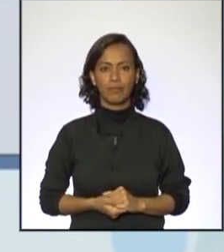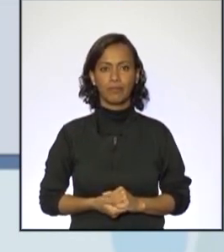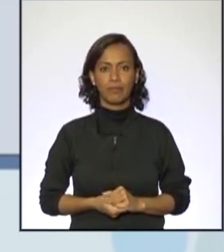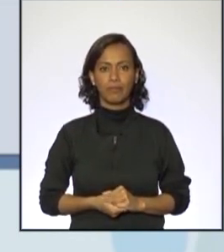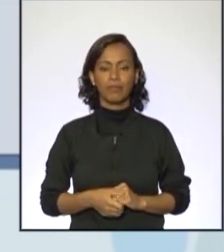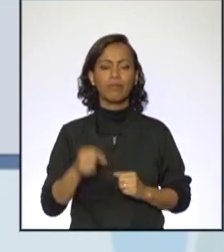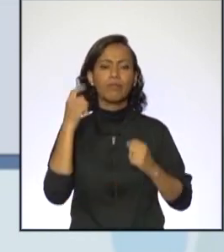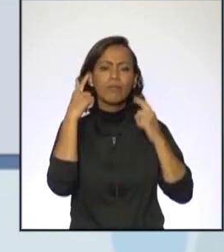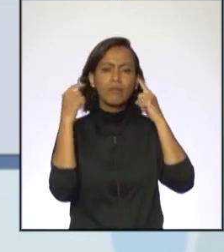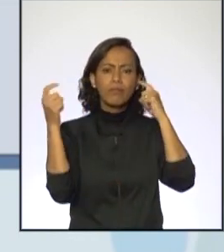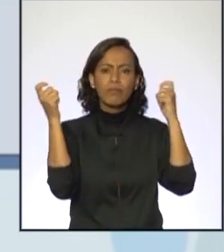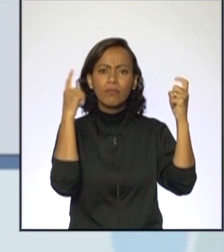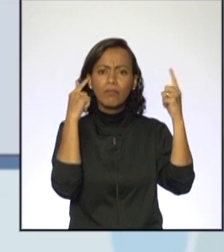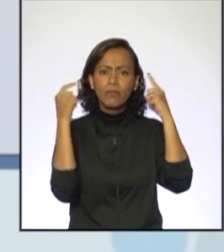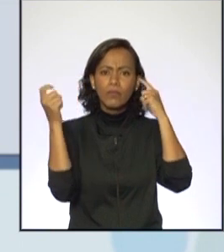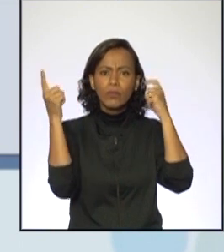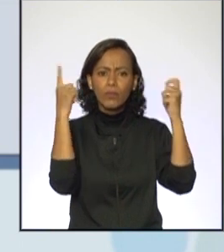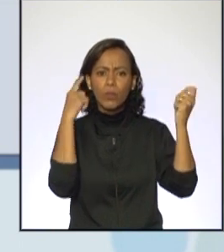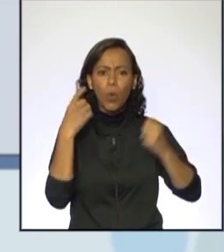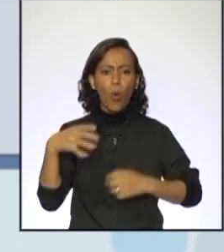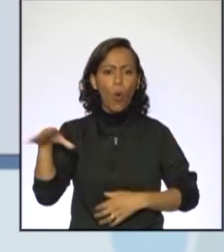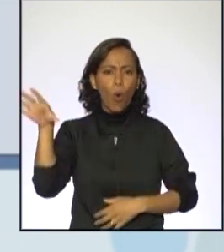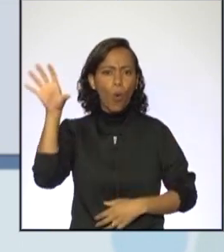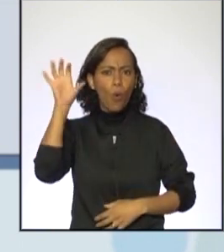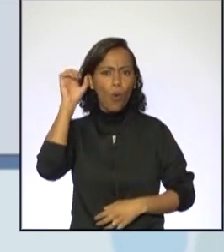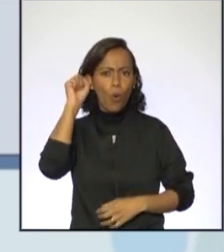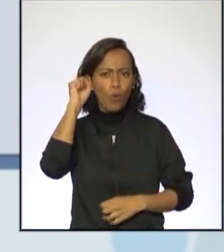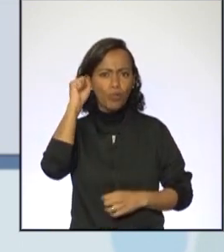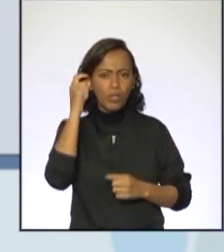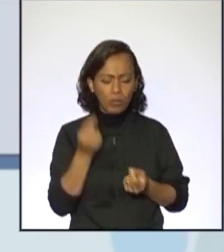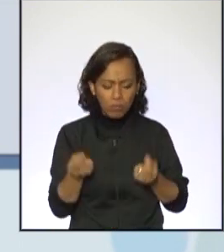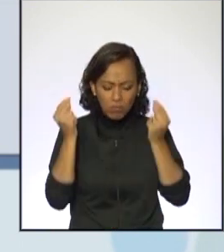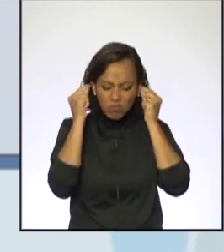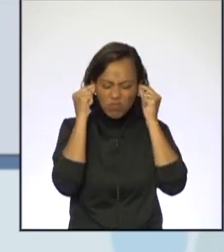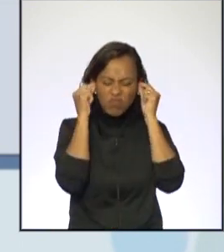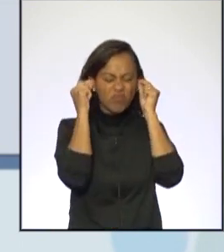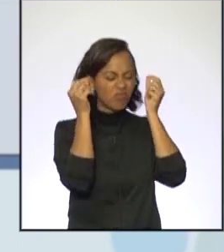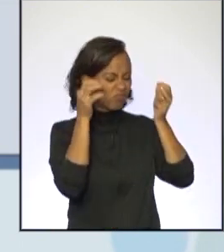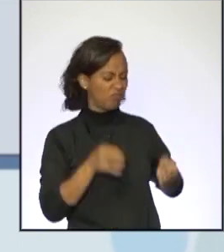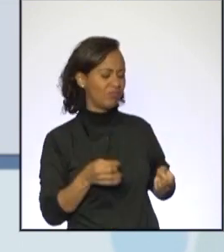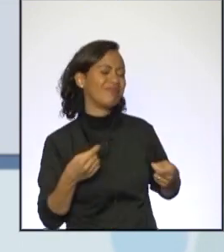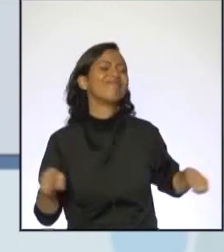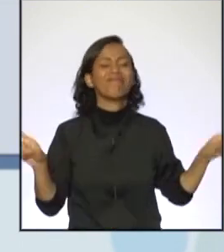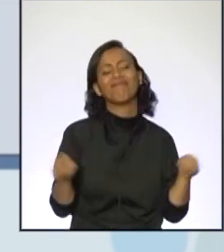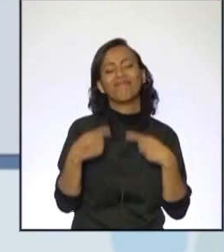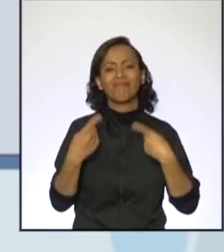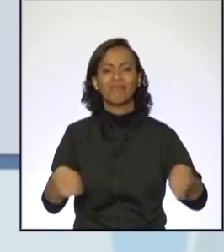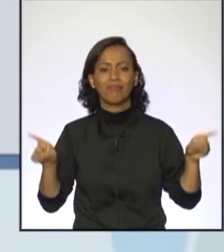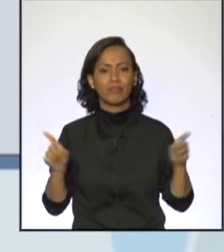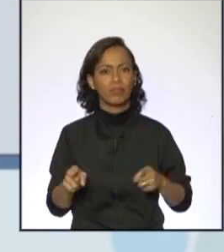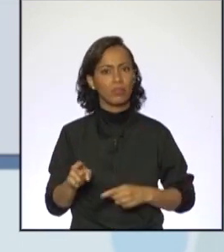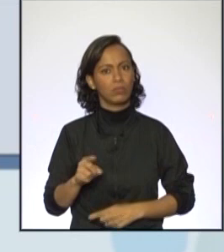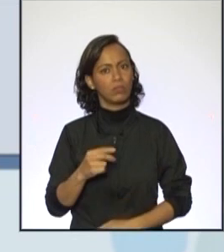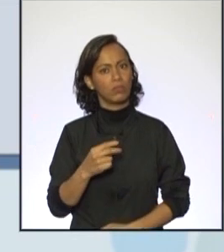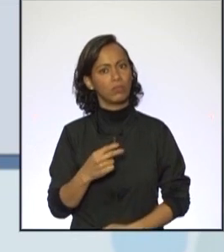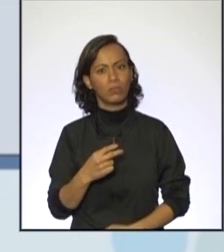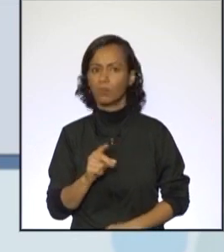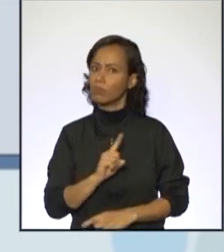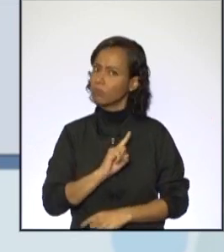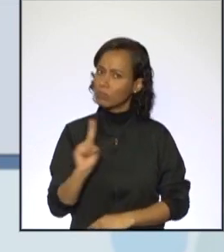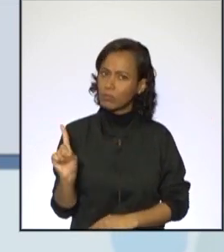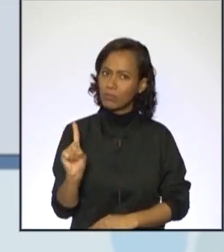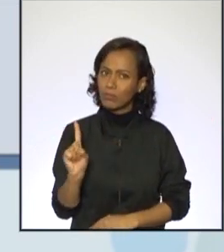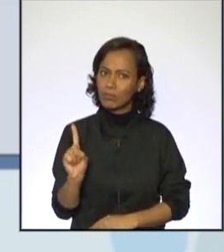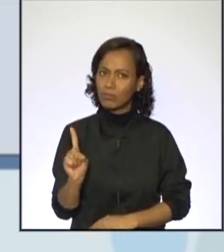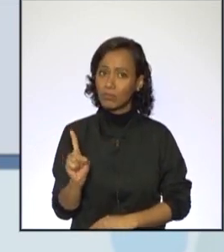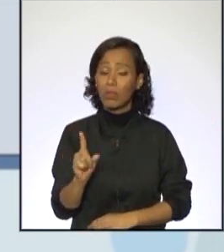Ouvir som. Pode. Sem fone. Nem pensar. Não incomode. Respeite a